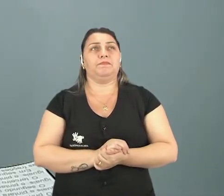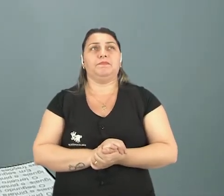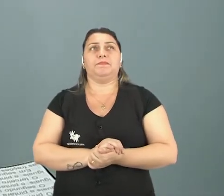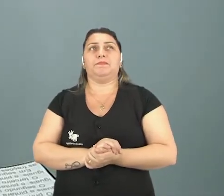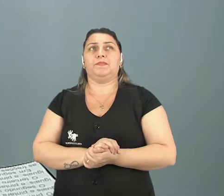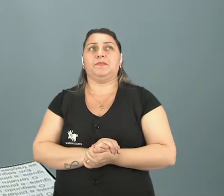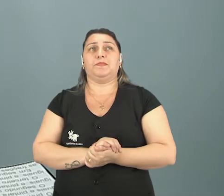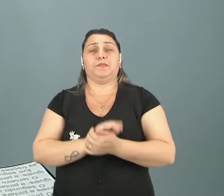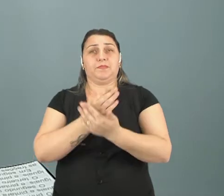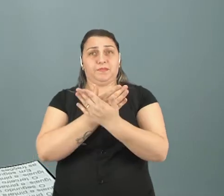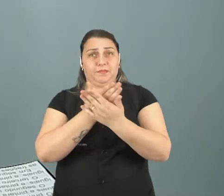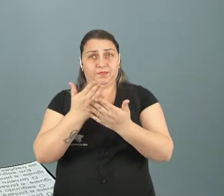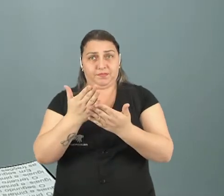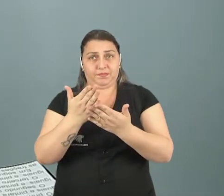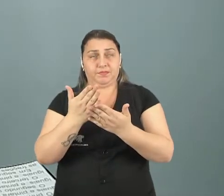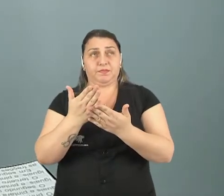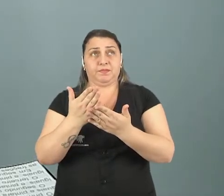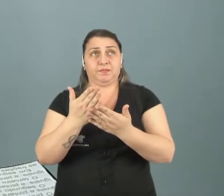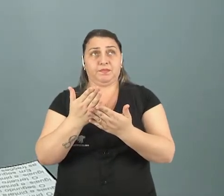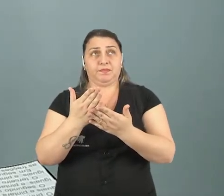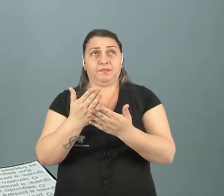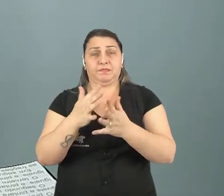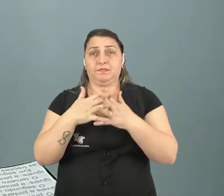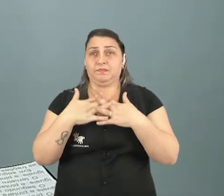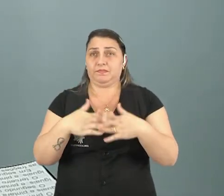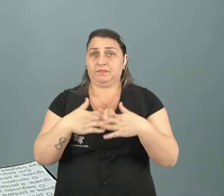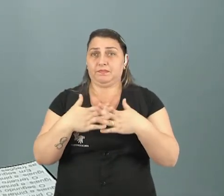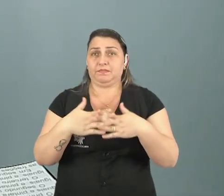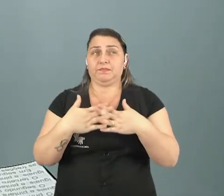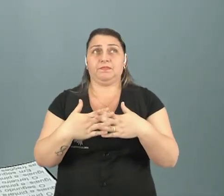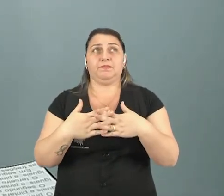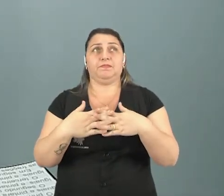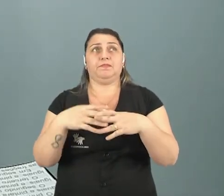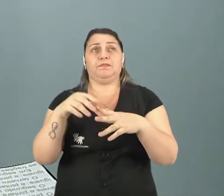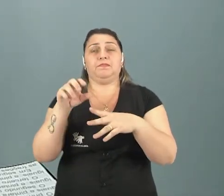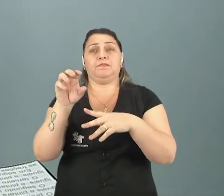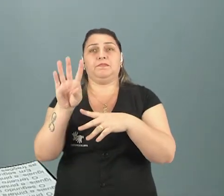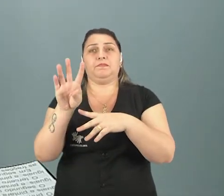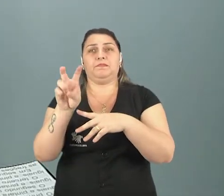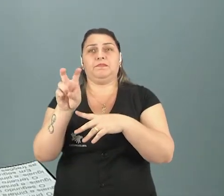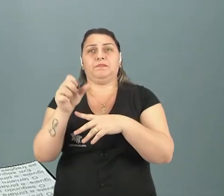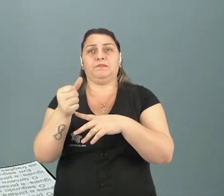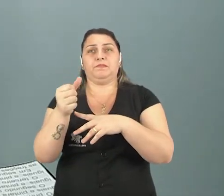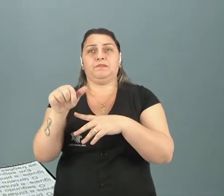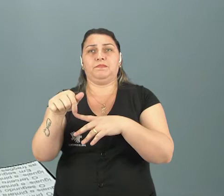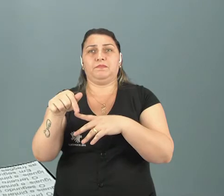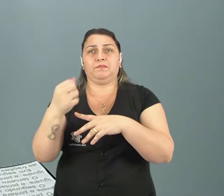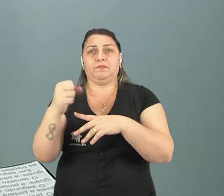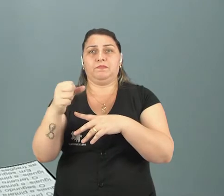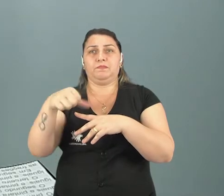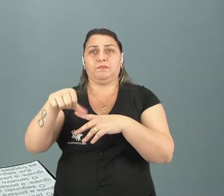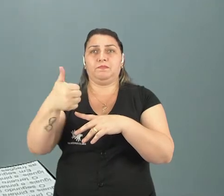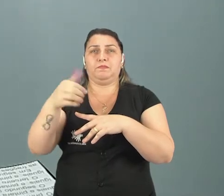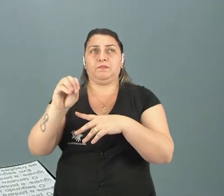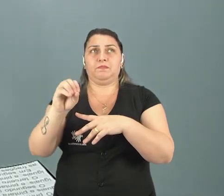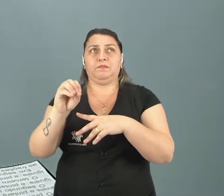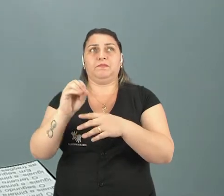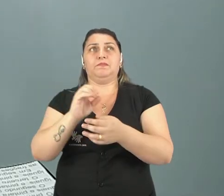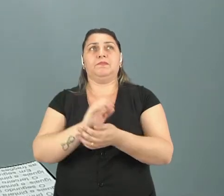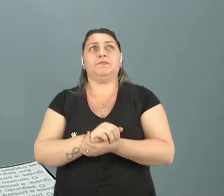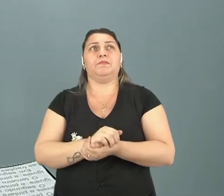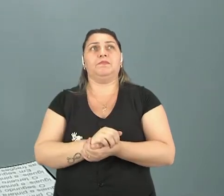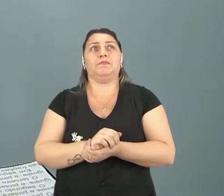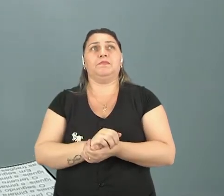Aqui, vamos começar por aqui para a gente não se perder. 1, 2, 3, 4, 5, 6, 7, 8, 9,